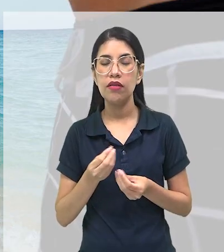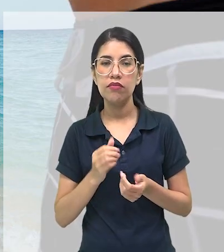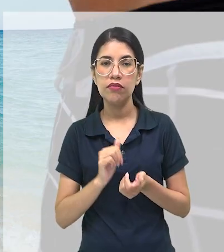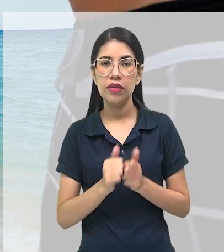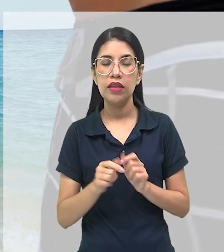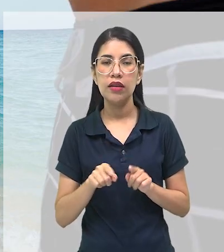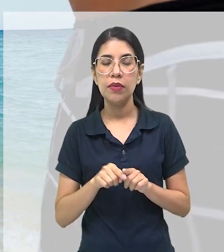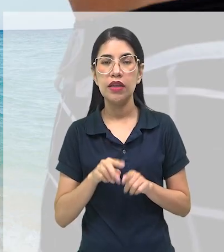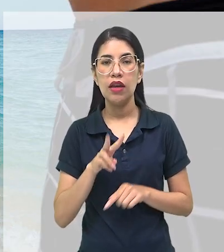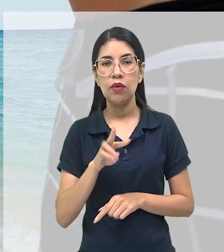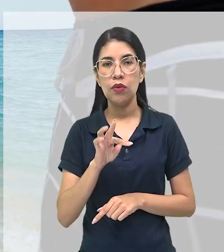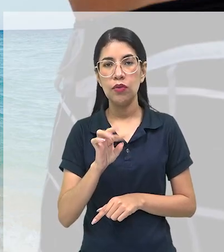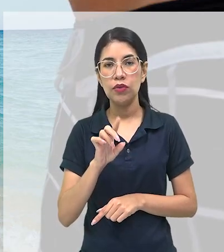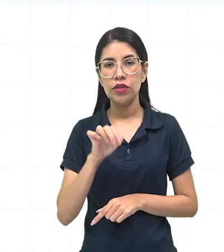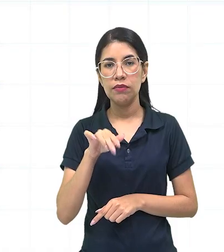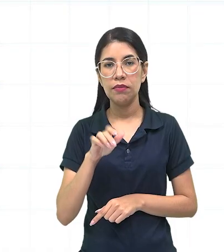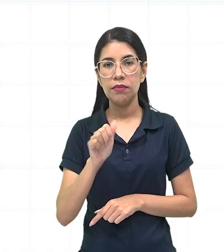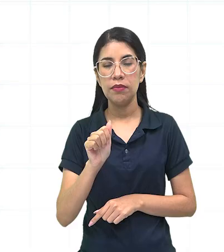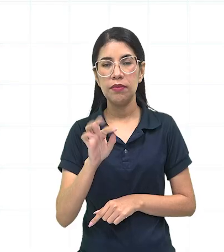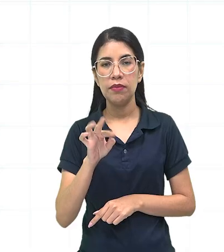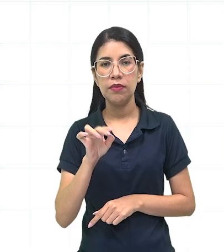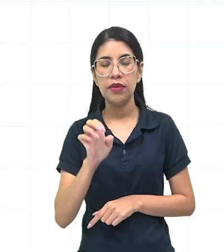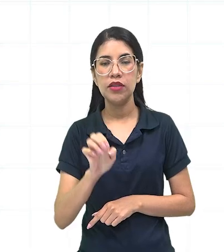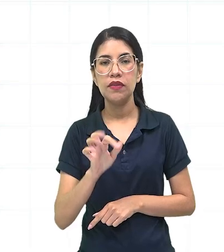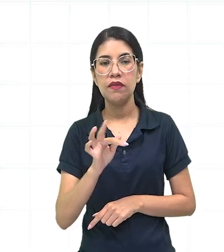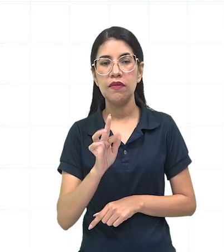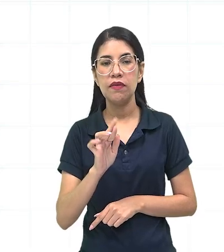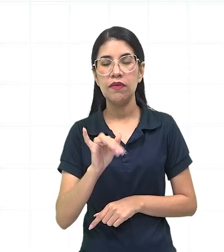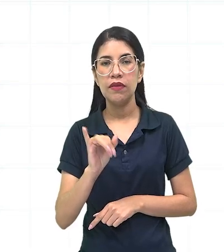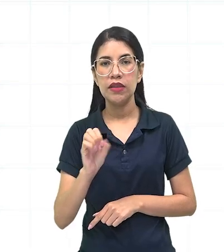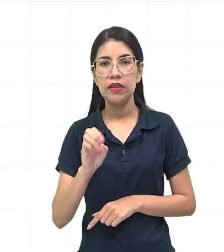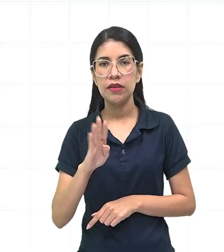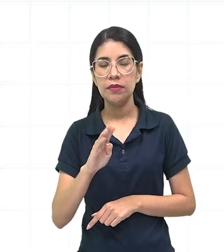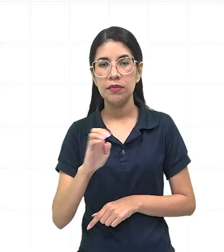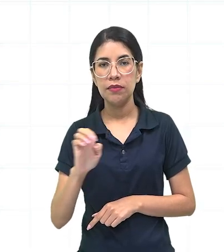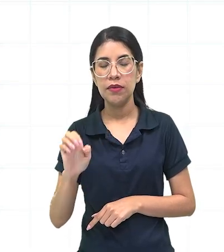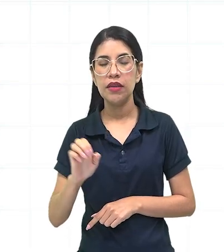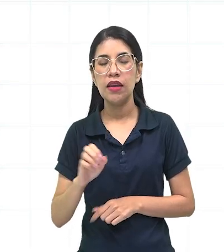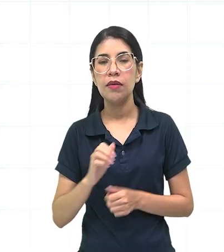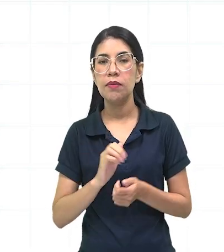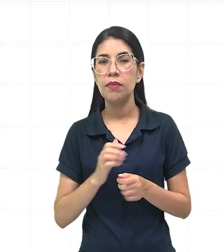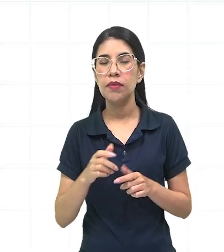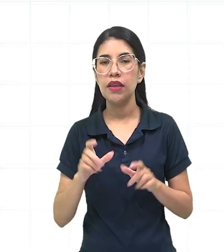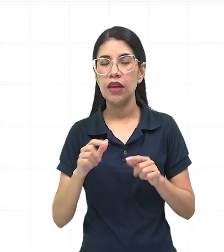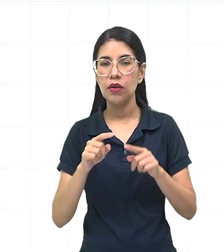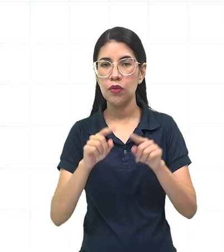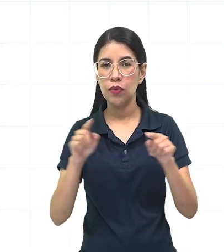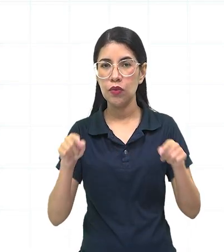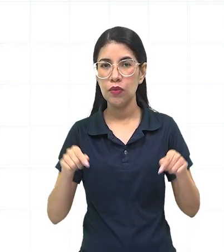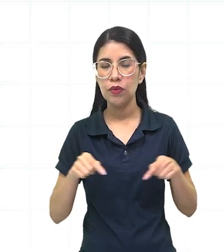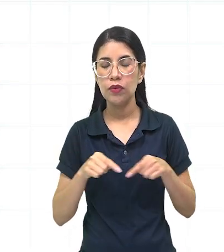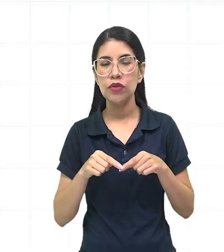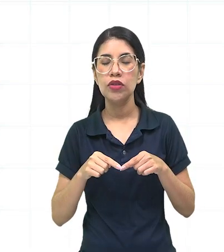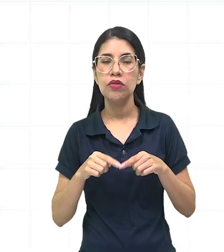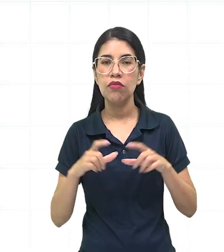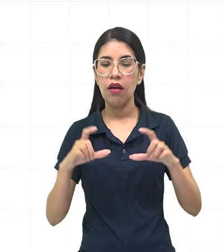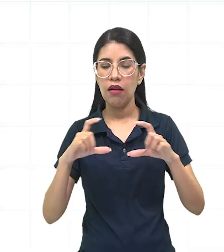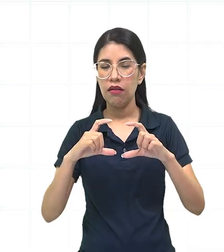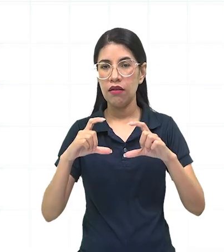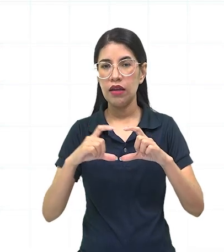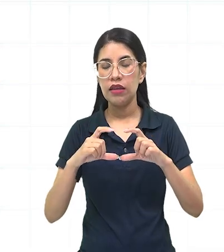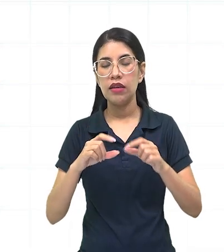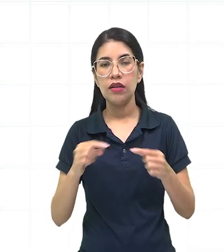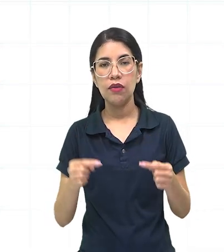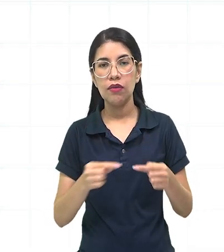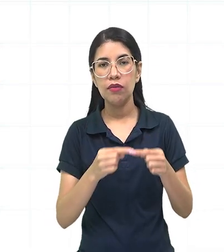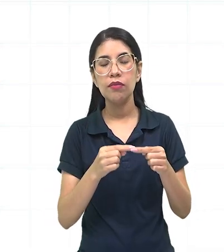Ultimate Frisbee. E para a gente entender um pouco melhor, ele é um esporte praticado com um disco que combina um pouco da destreza do futebol